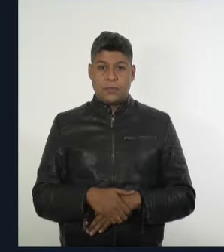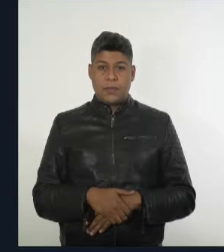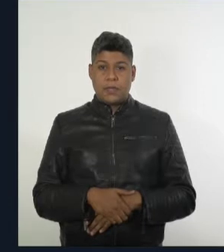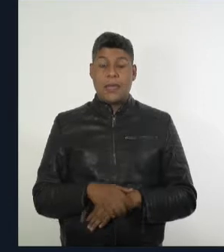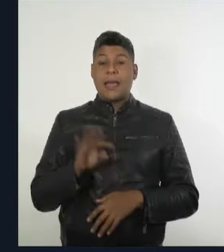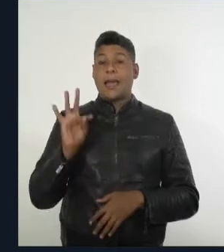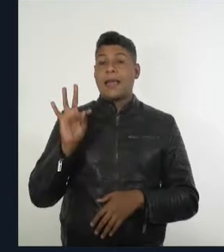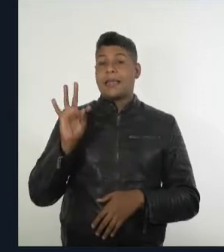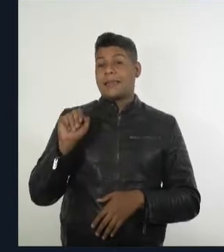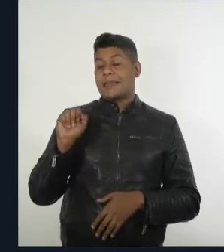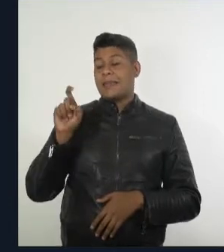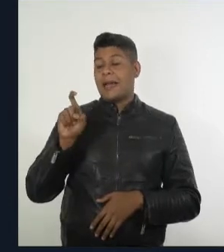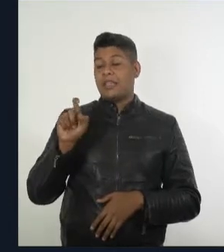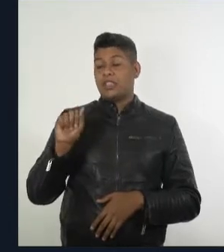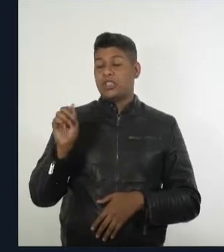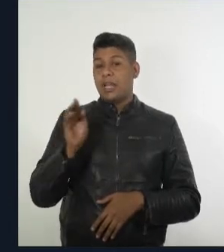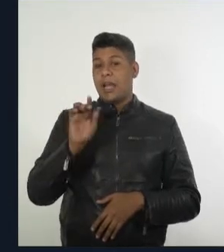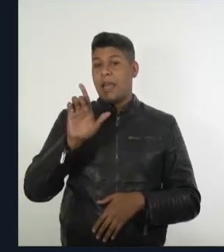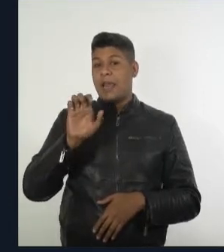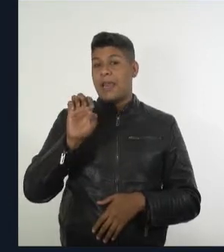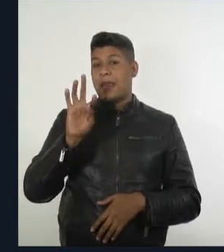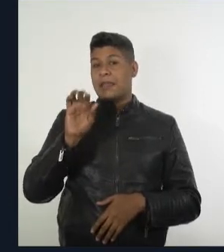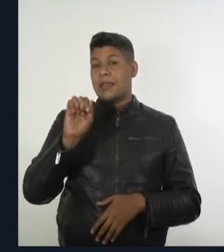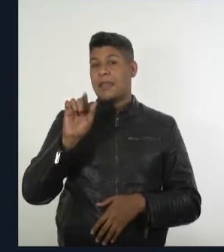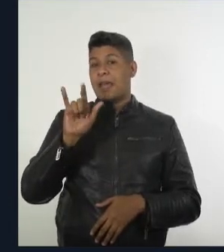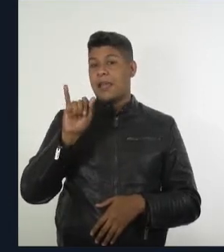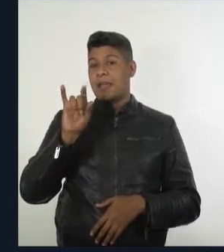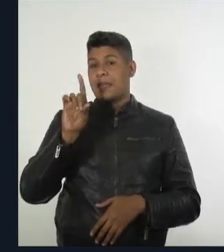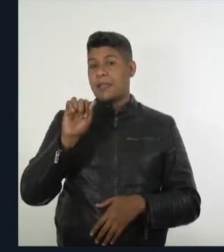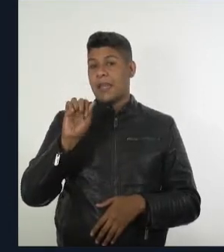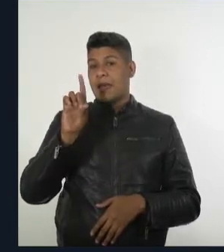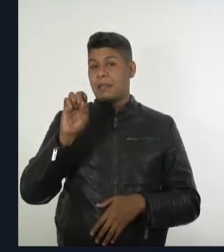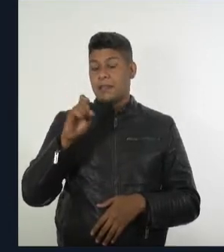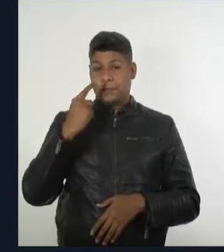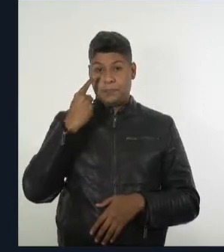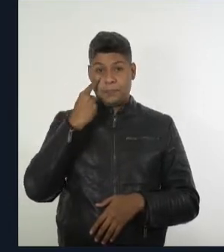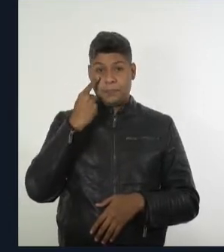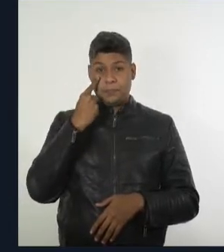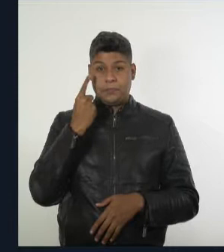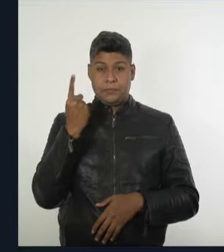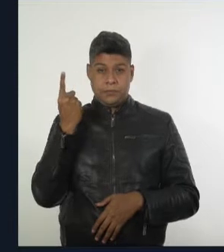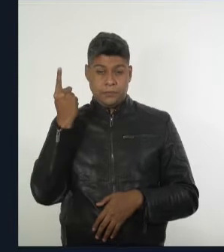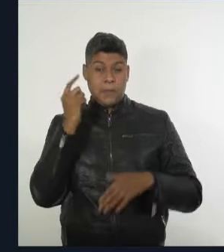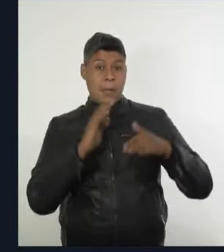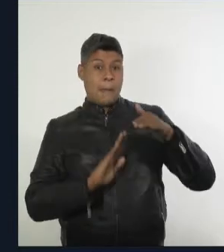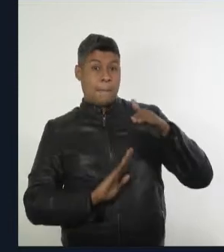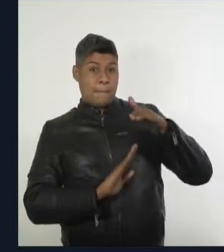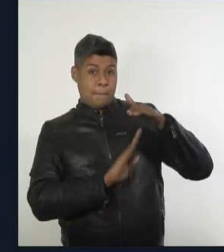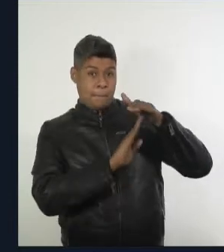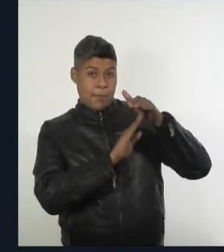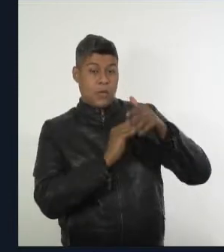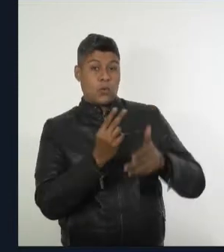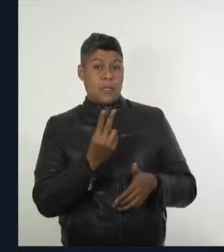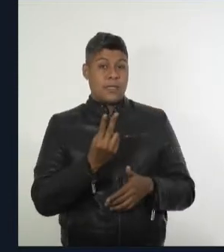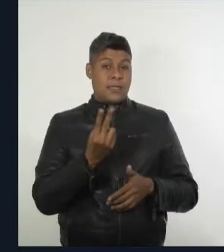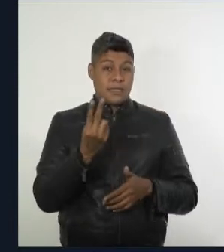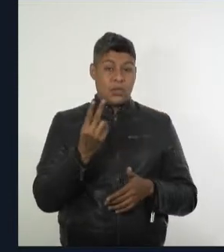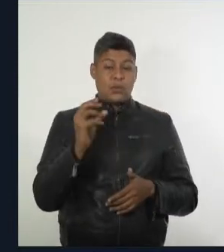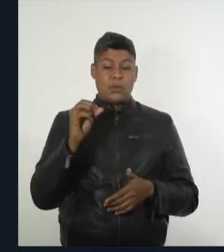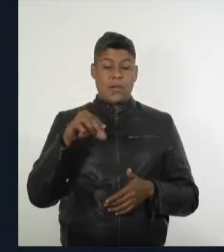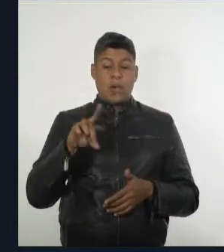taxas de letalidade é possível se verificar aqui. Nós chegamos também no pico da segunda onda